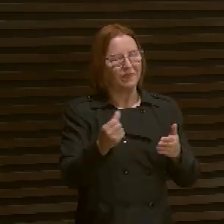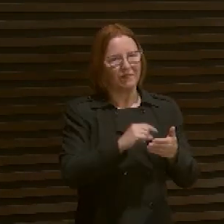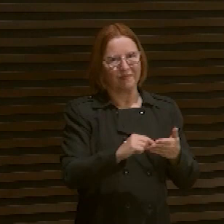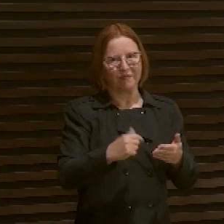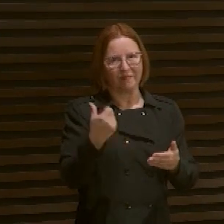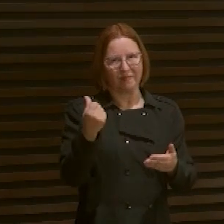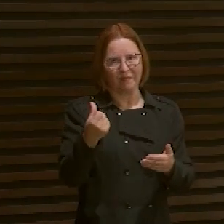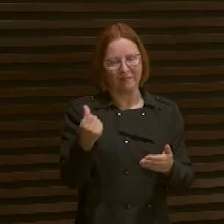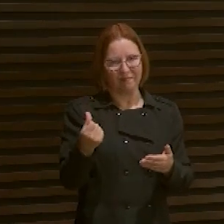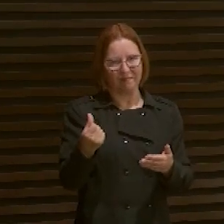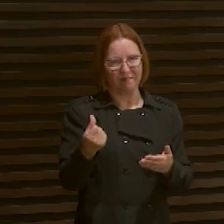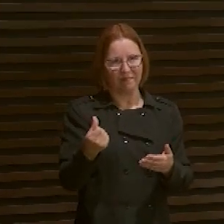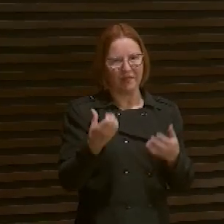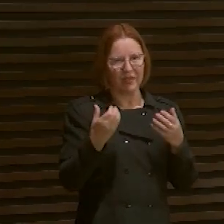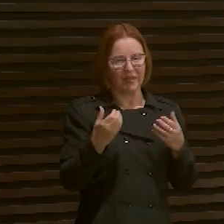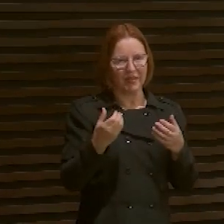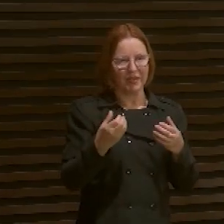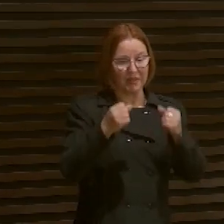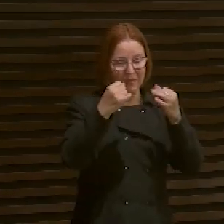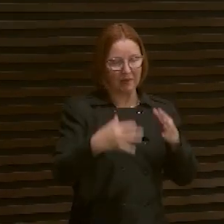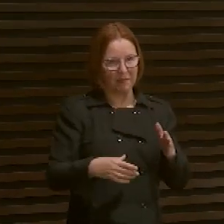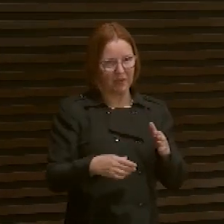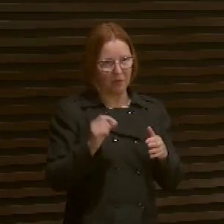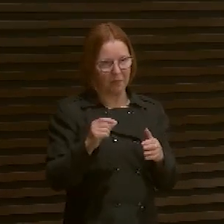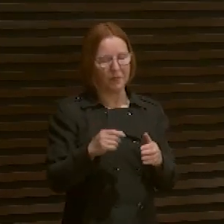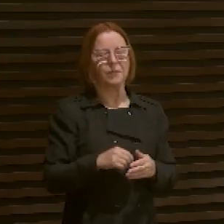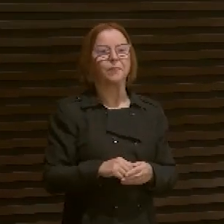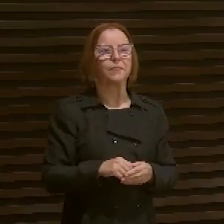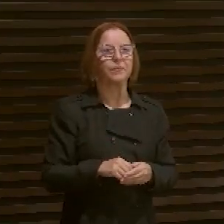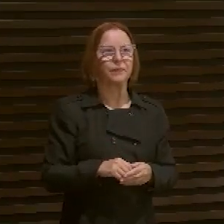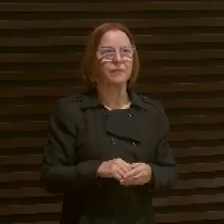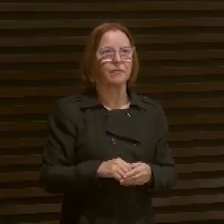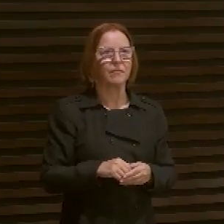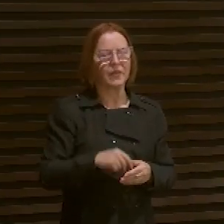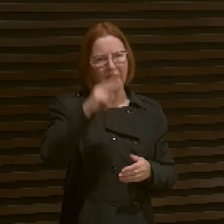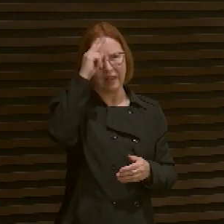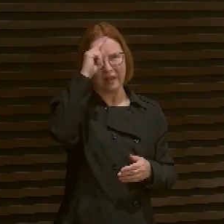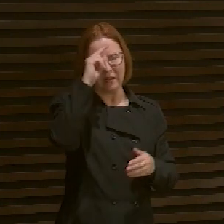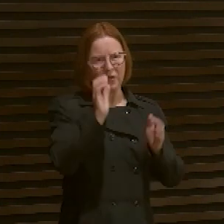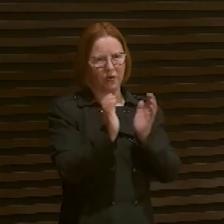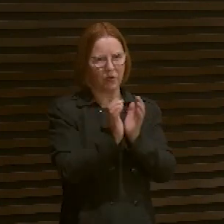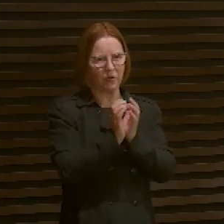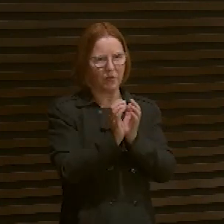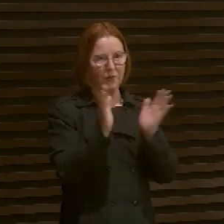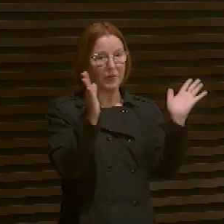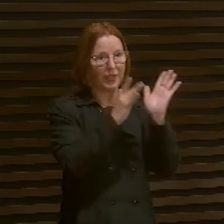66. Irmãos, eu quero só dar o rápido contexto aqui para vocês entenderem. Lembra aquela galera que Jesus